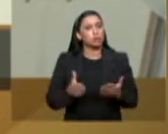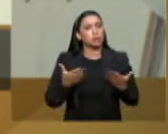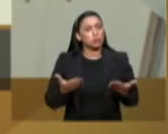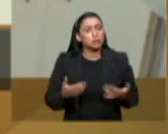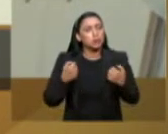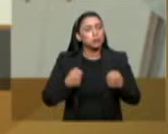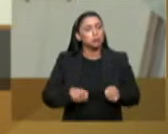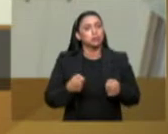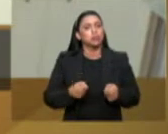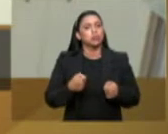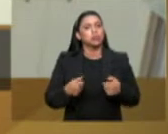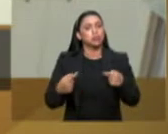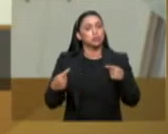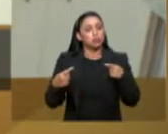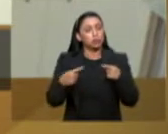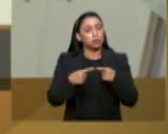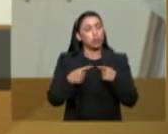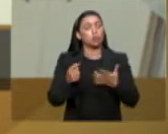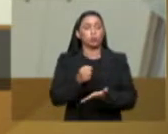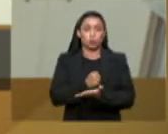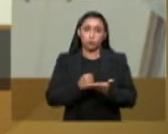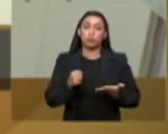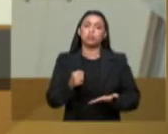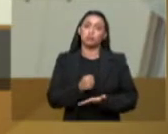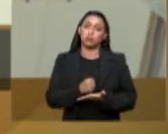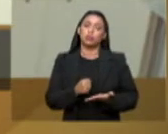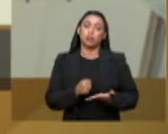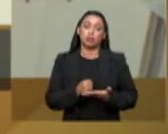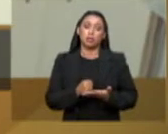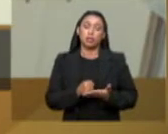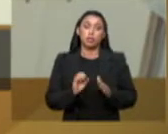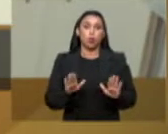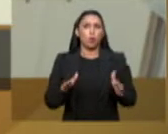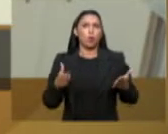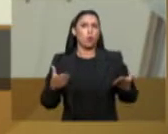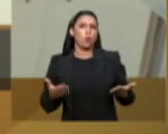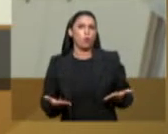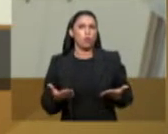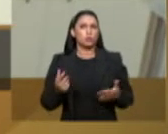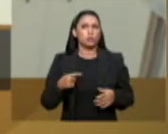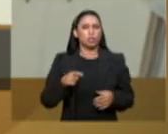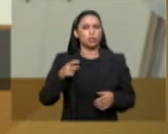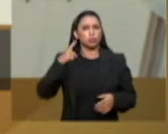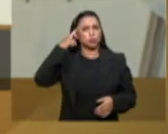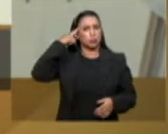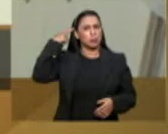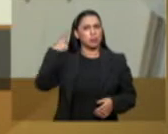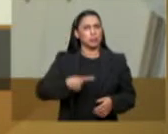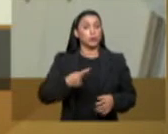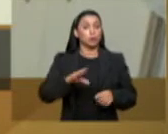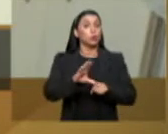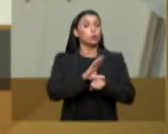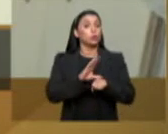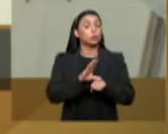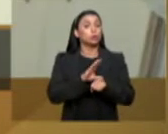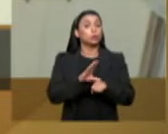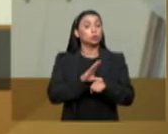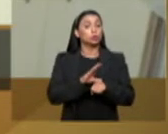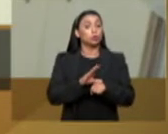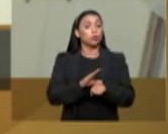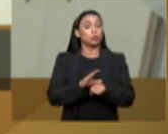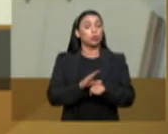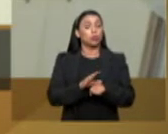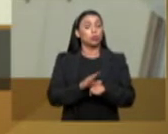deve ser interpretado de acordo com essa premissa? Ou estamos diante de um mandamento constitucional que proporciona